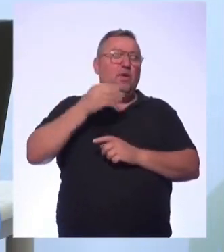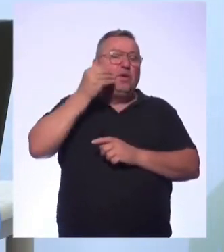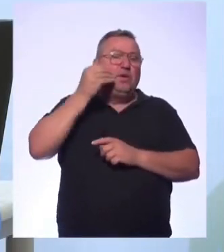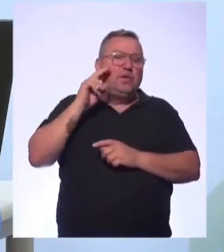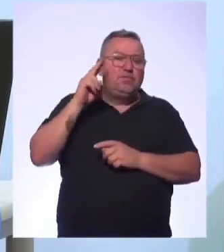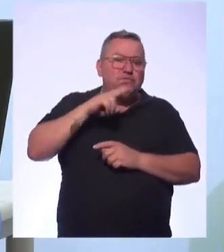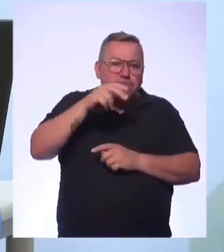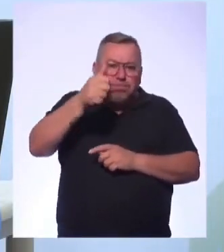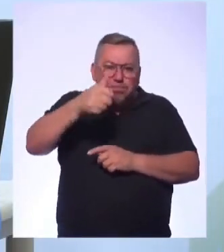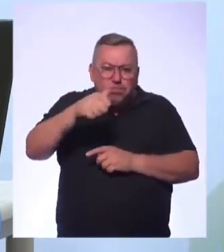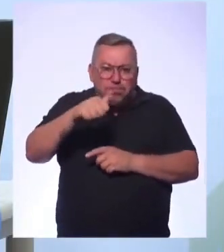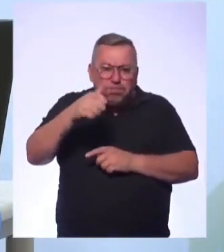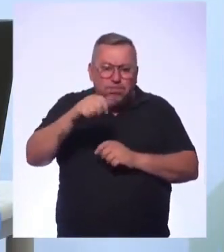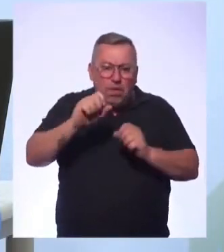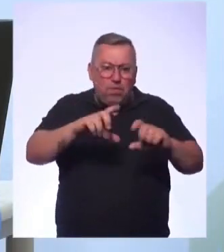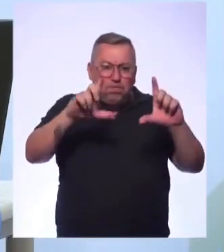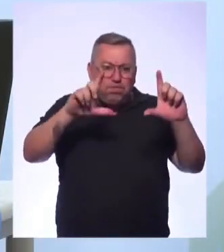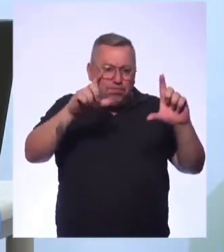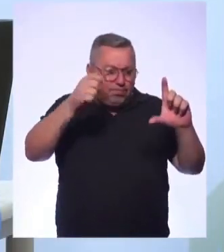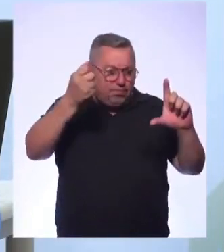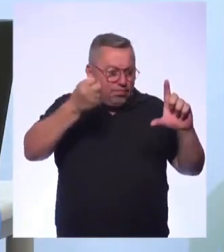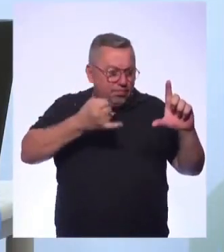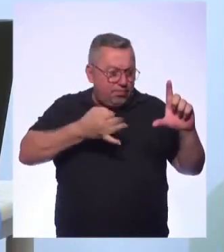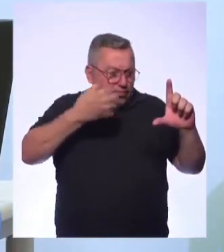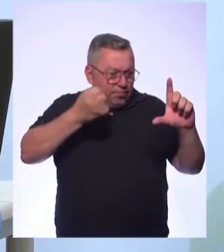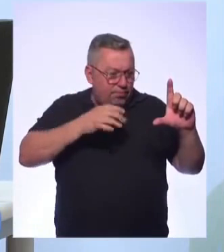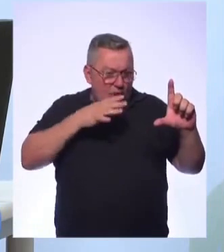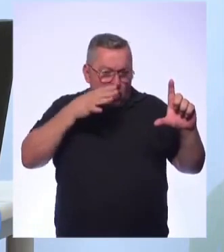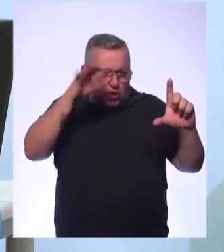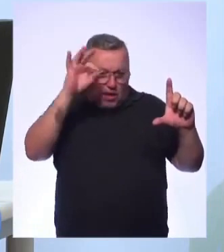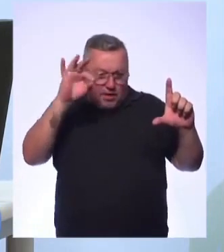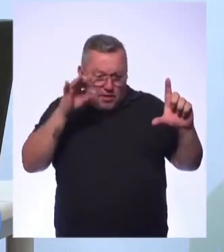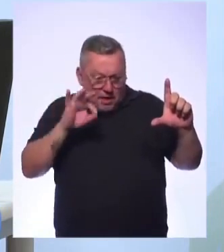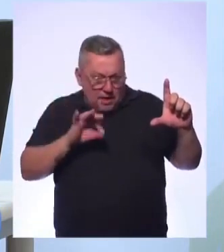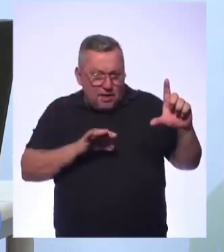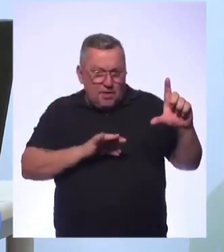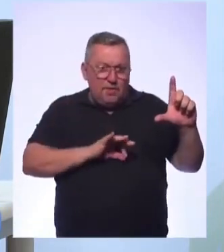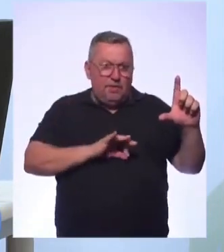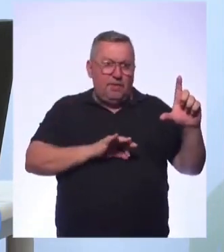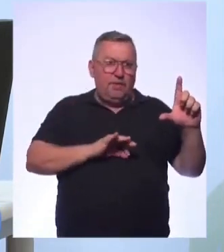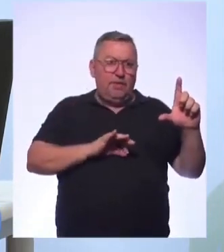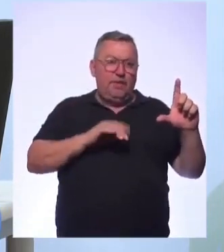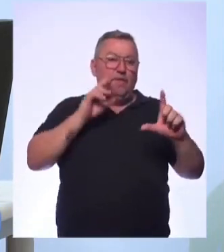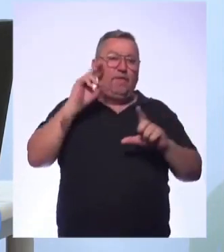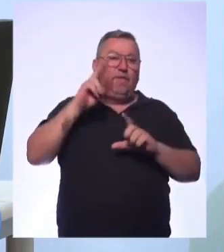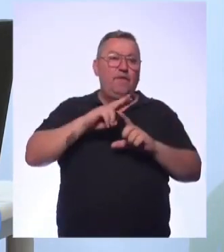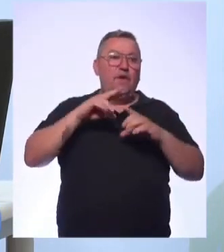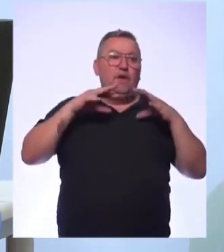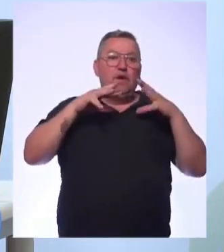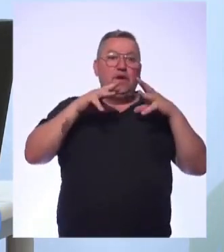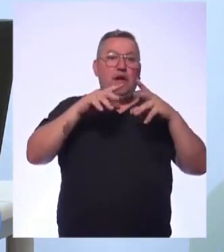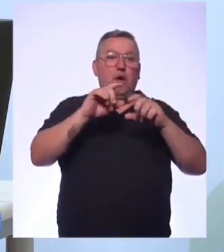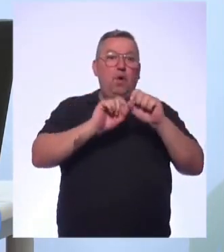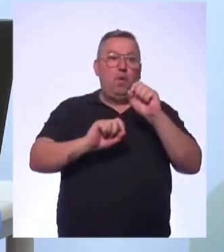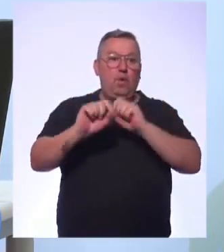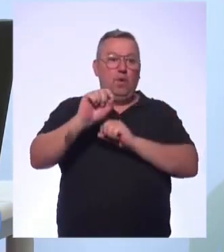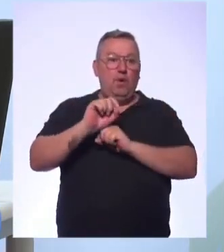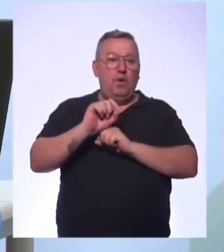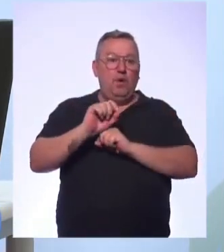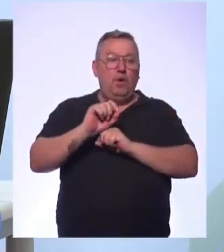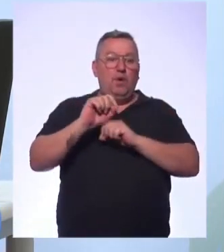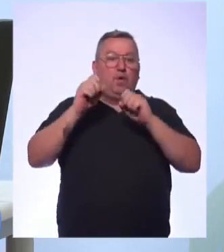aí da sua forma de escrever num contexto geral, porque eu fui imagem por imagem. Tenta descrever num contexto geral aí